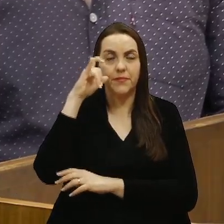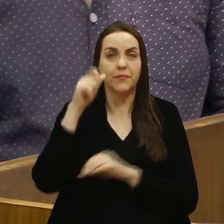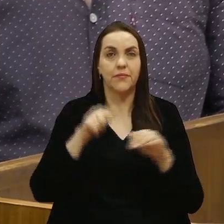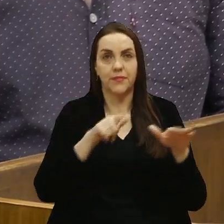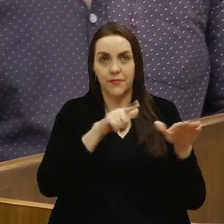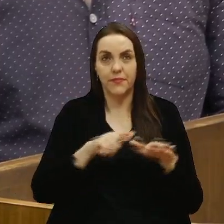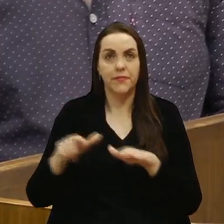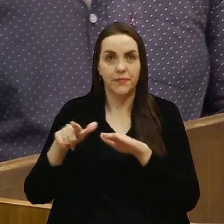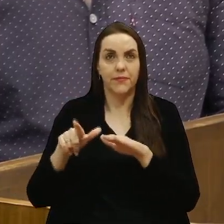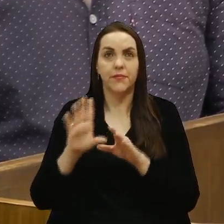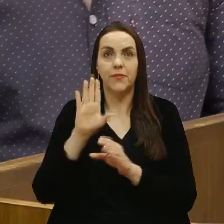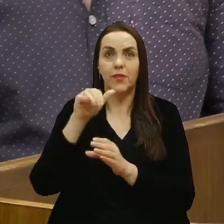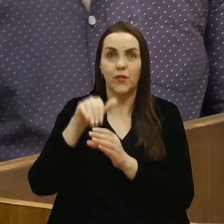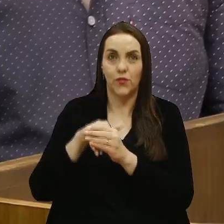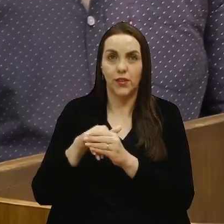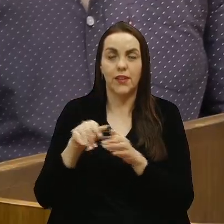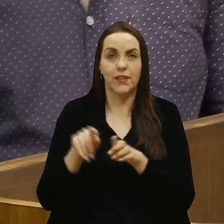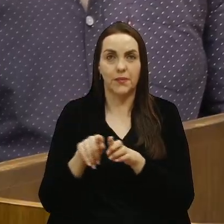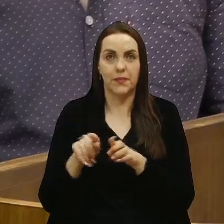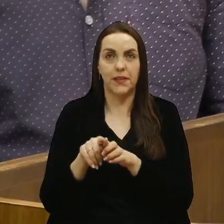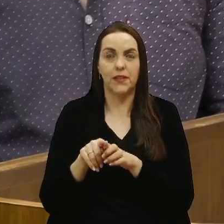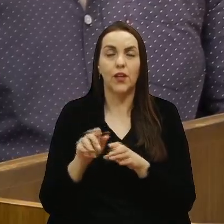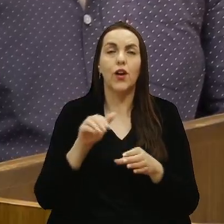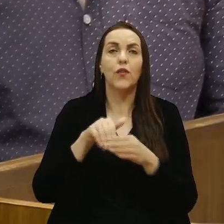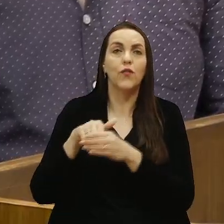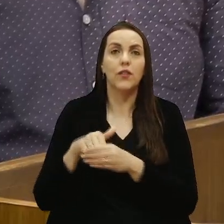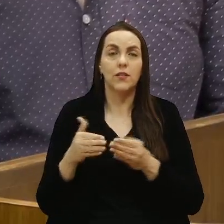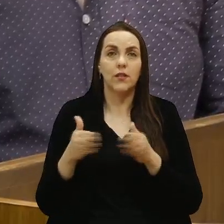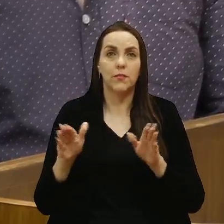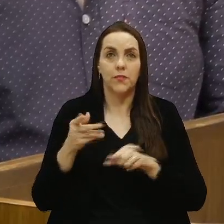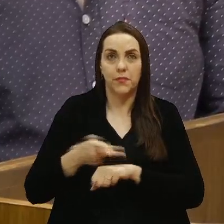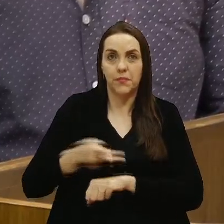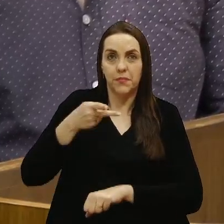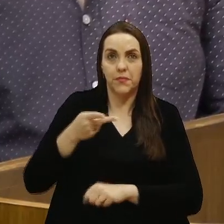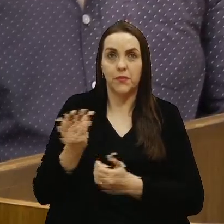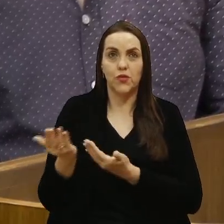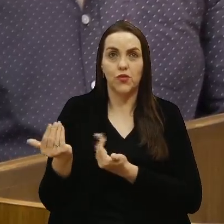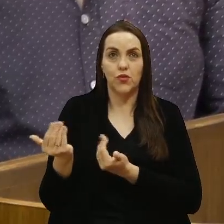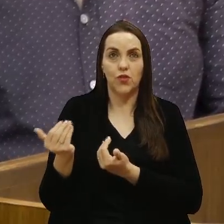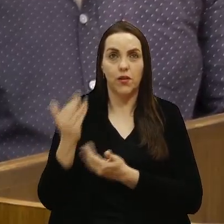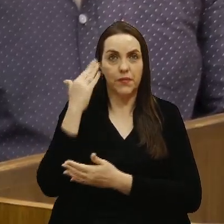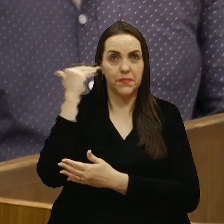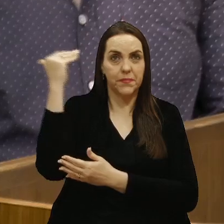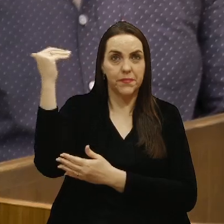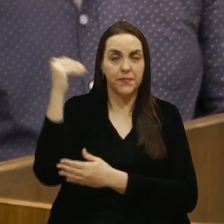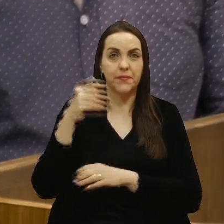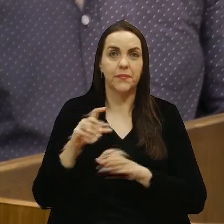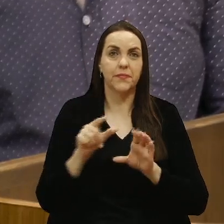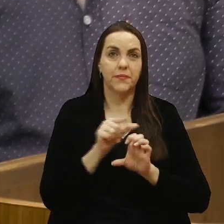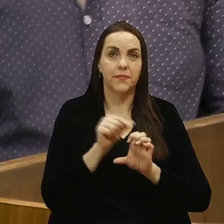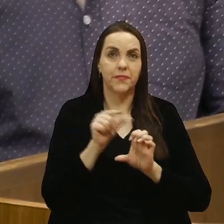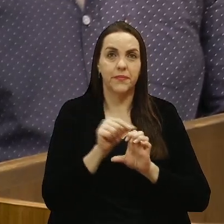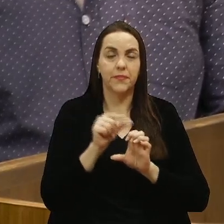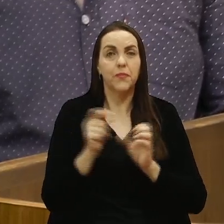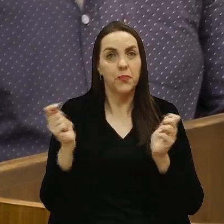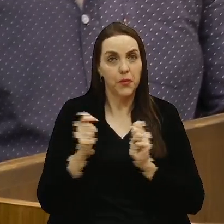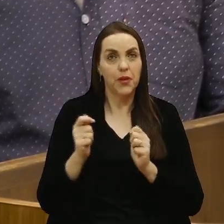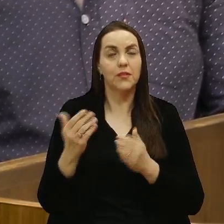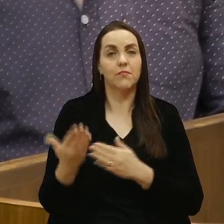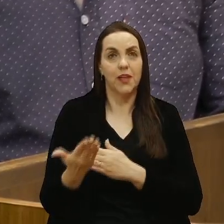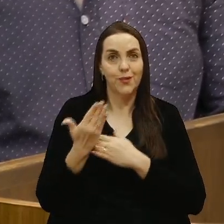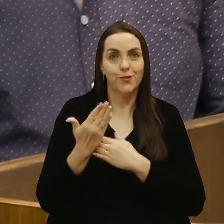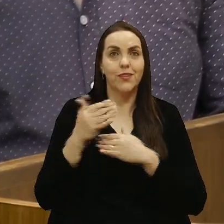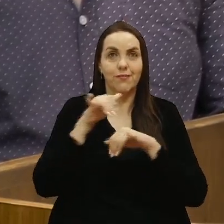semana e votar. Nós estamos com a votação aberta do Prêmio Jovem Talento Empreendedor, né? E vocês podem nos ajudar nessa